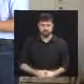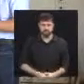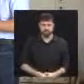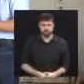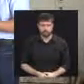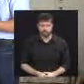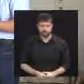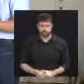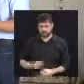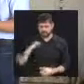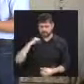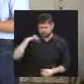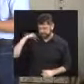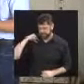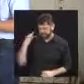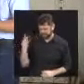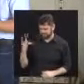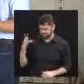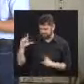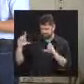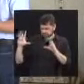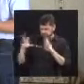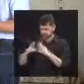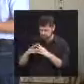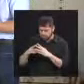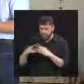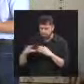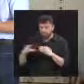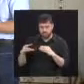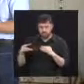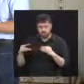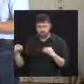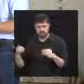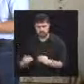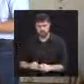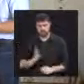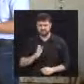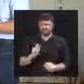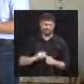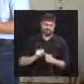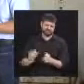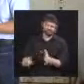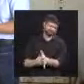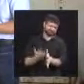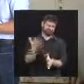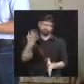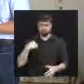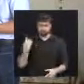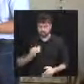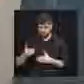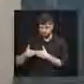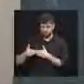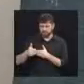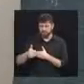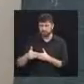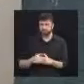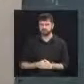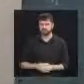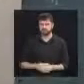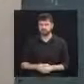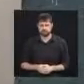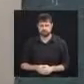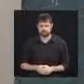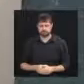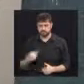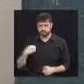e a dor tá sumindo. Tá sumindo, tá desaparecendo. Eu já fiz isso várias vezes. Quando a gente começou lá, no nível